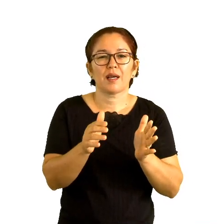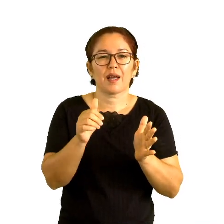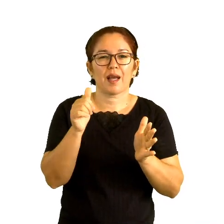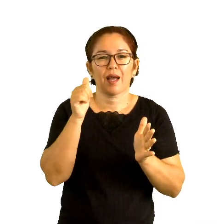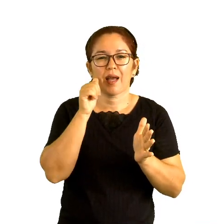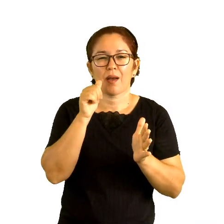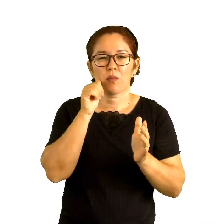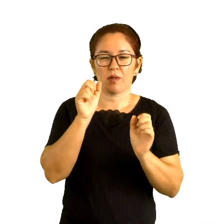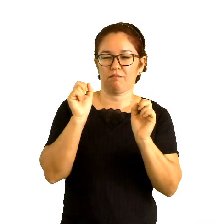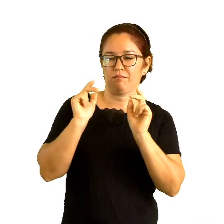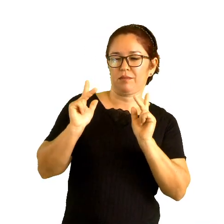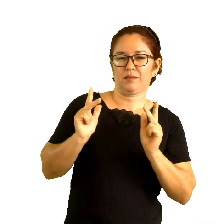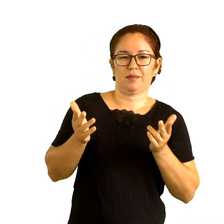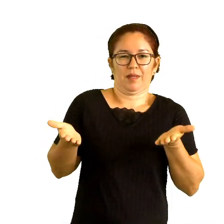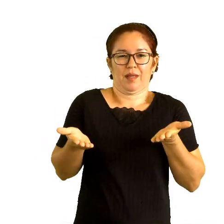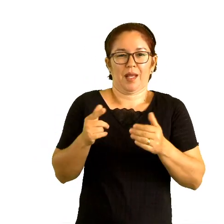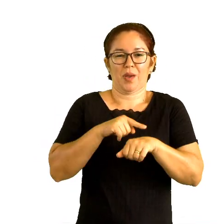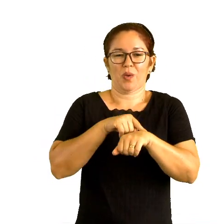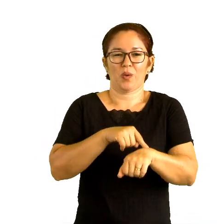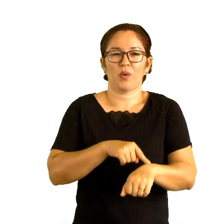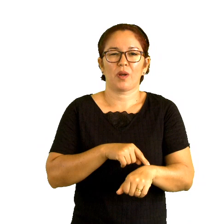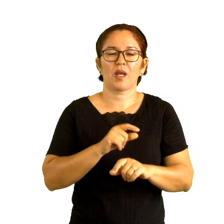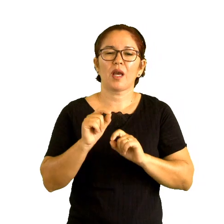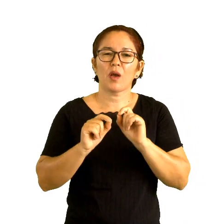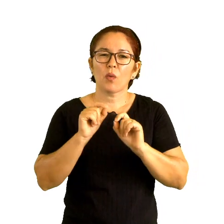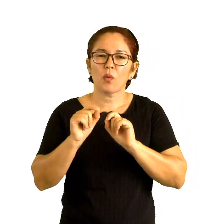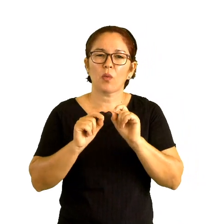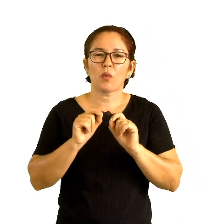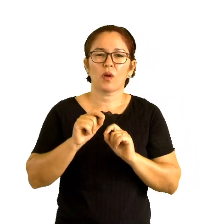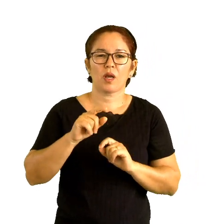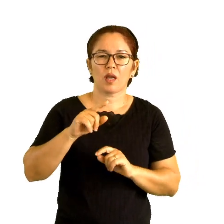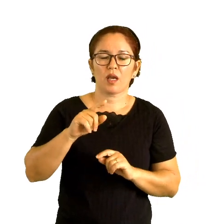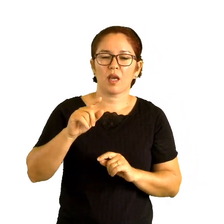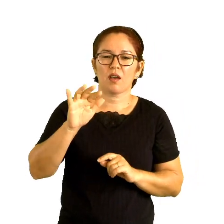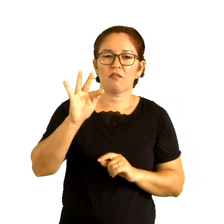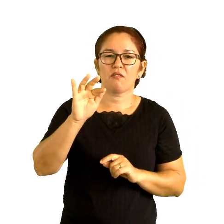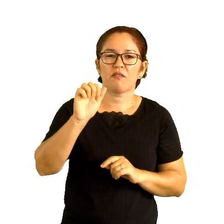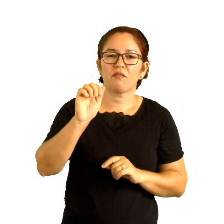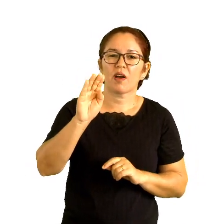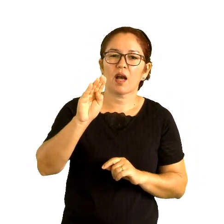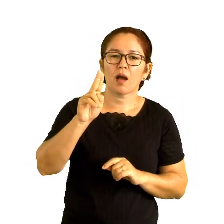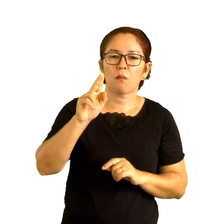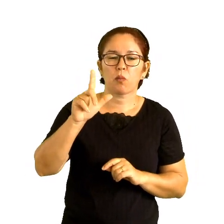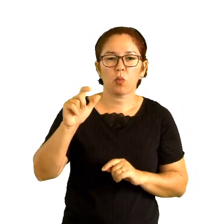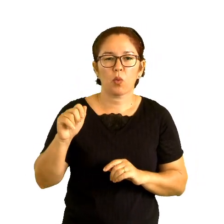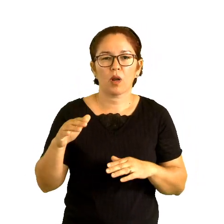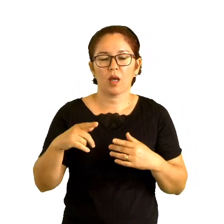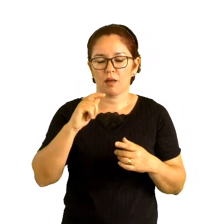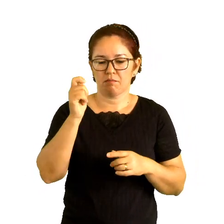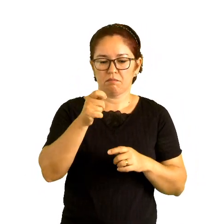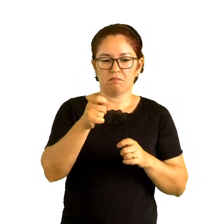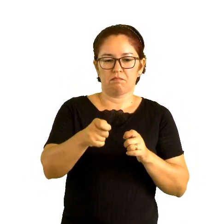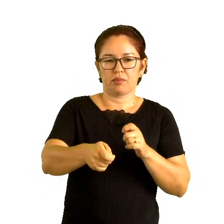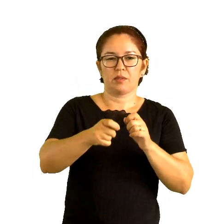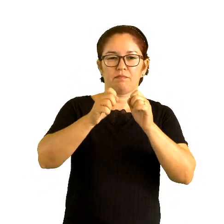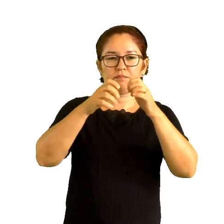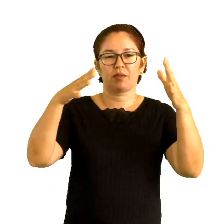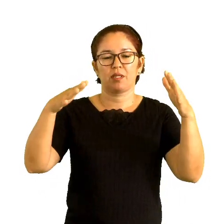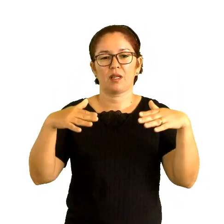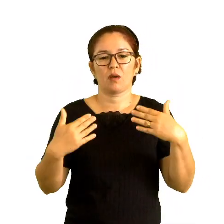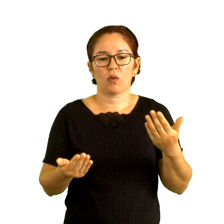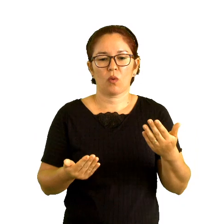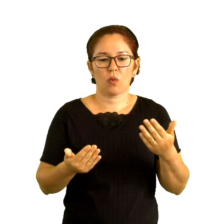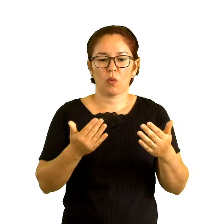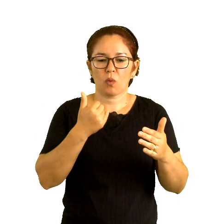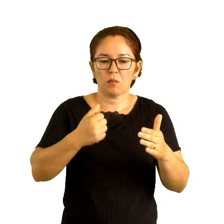modernas, é uma fábula? É um conto de fadas? É uma receita ou uma